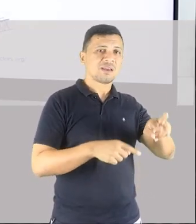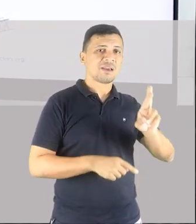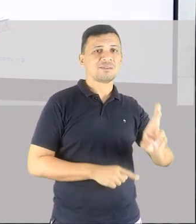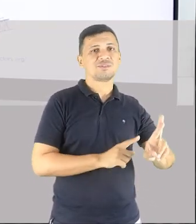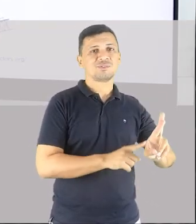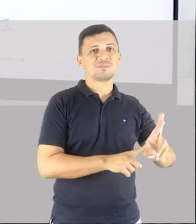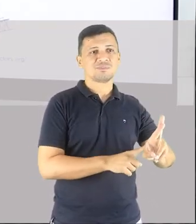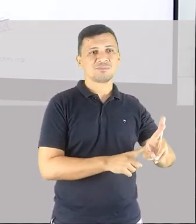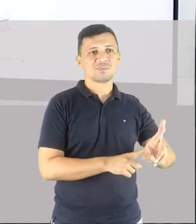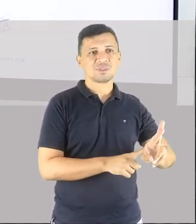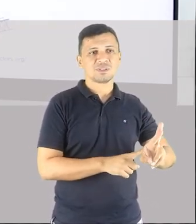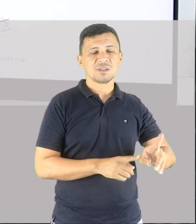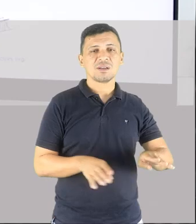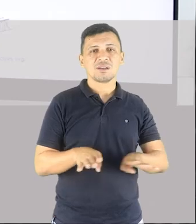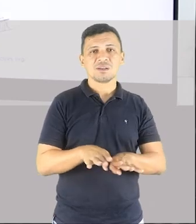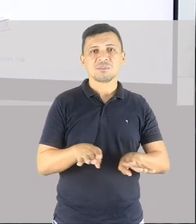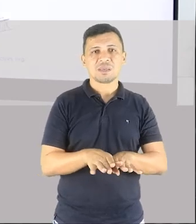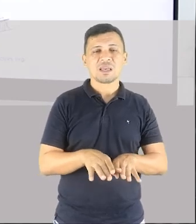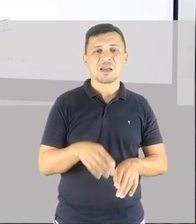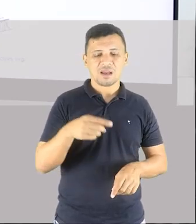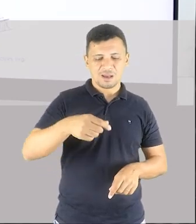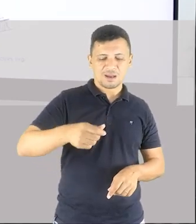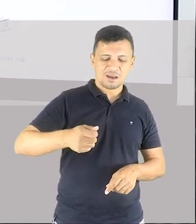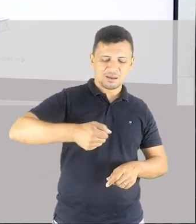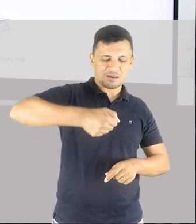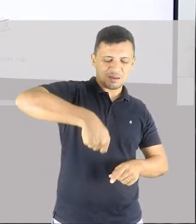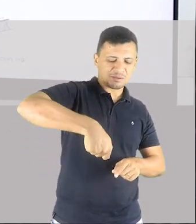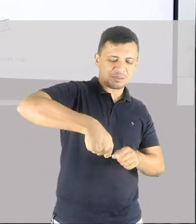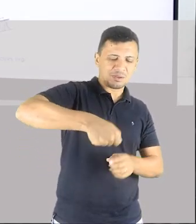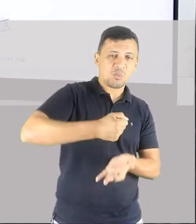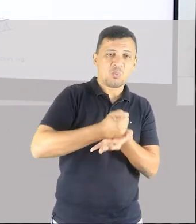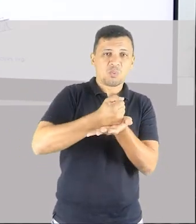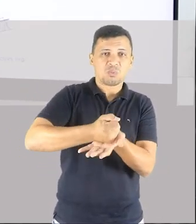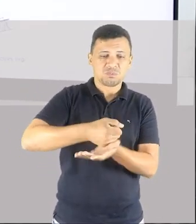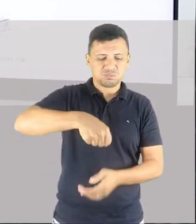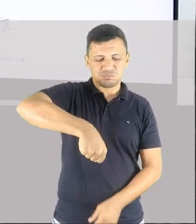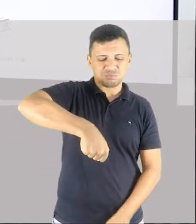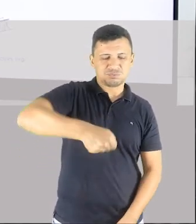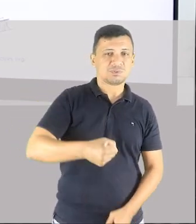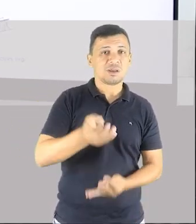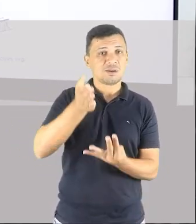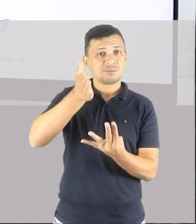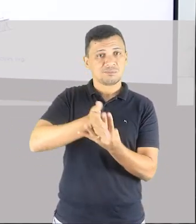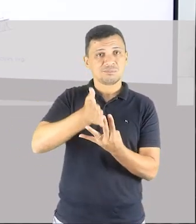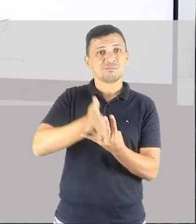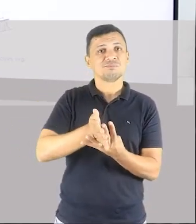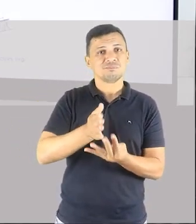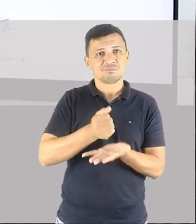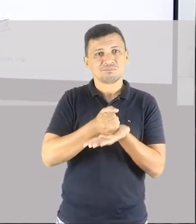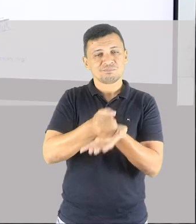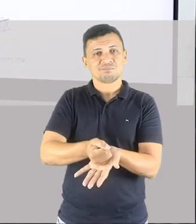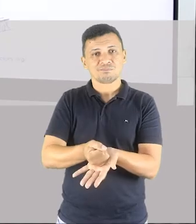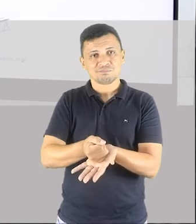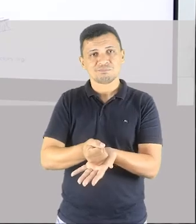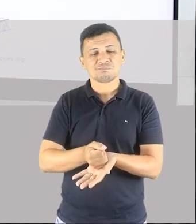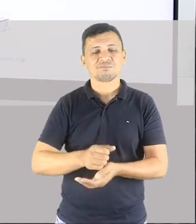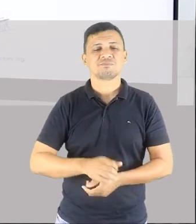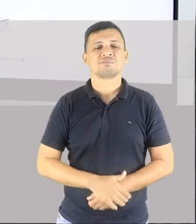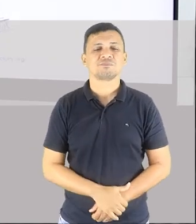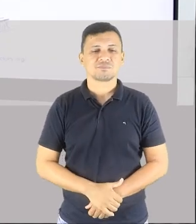resistente. E a cabeça do martelo está funcionando de apoio, está entre a força potente e a força resistente. É uma